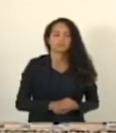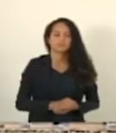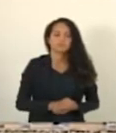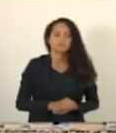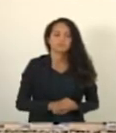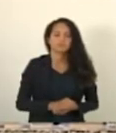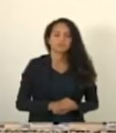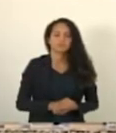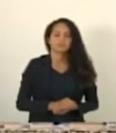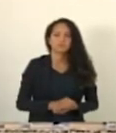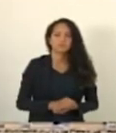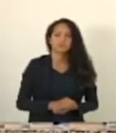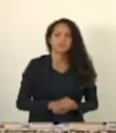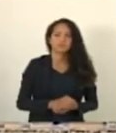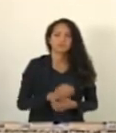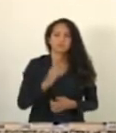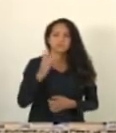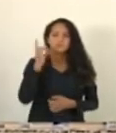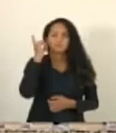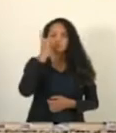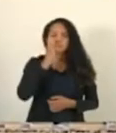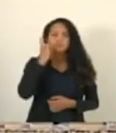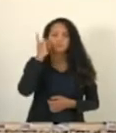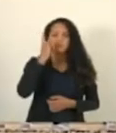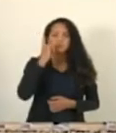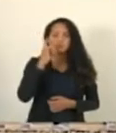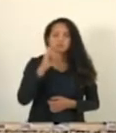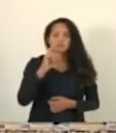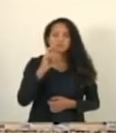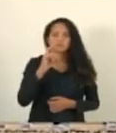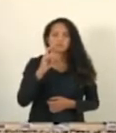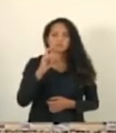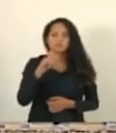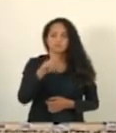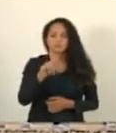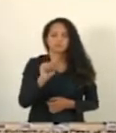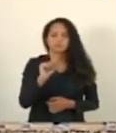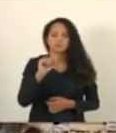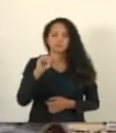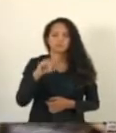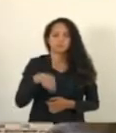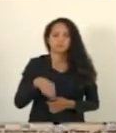Deputado Bruno Lamas não registrando. Deputado Alexandre Chambinho.